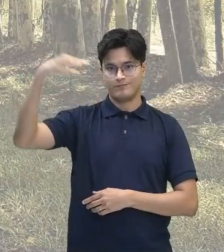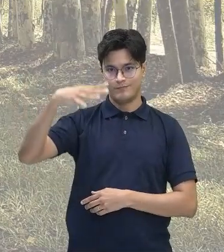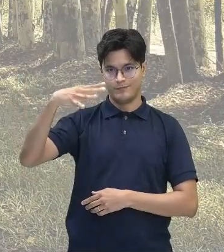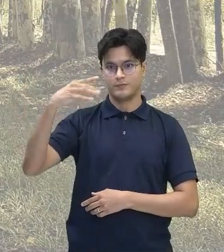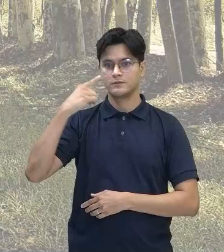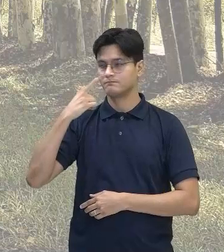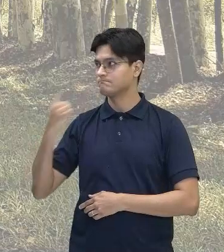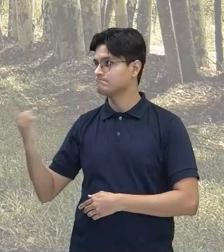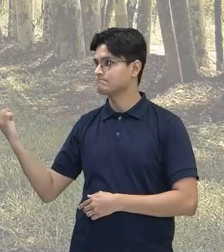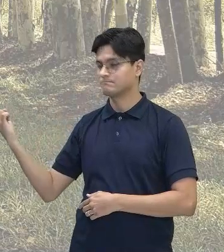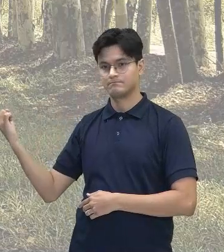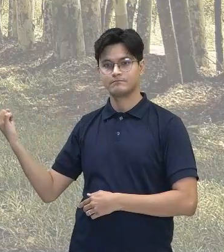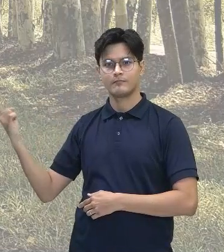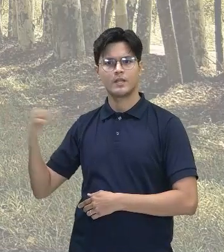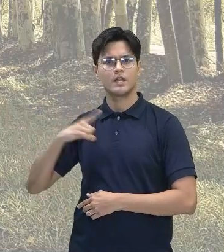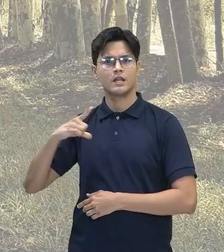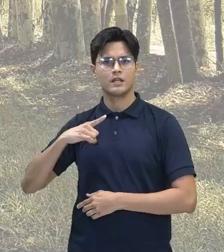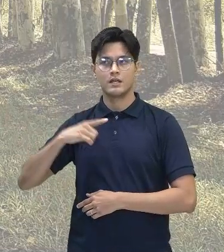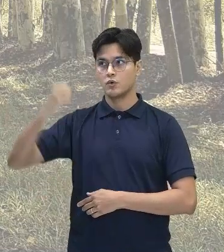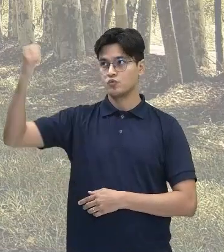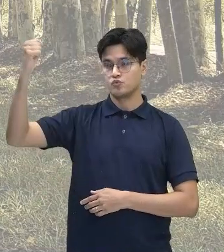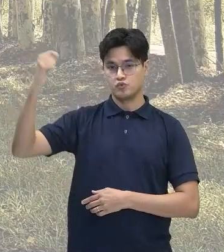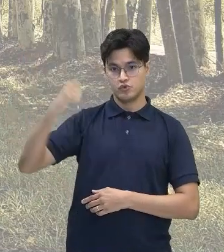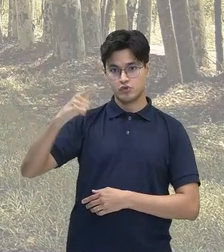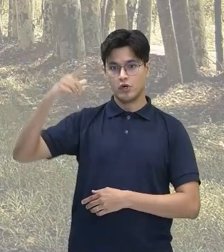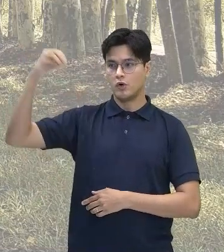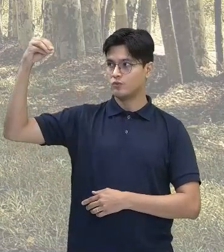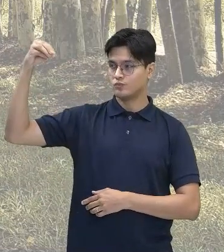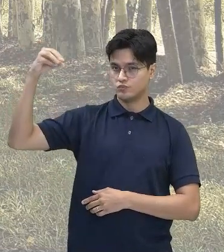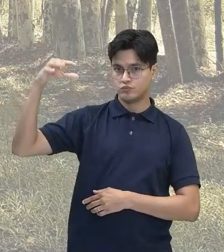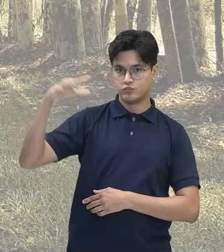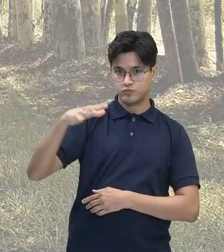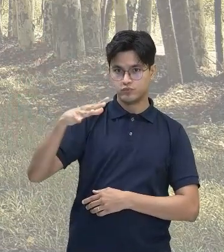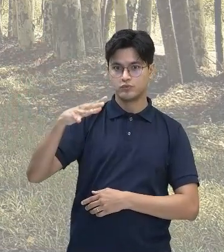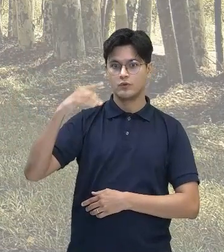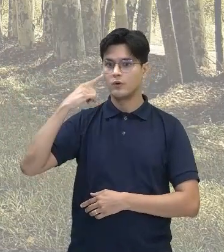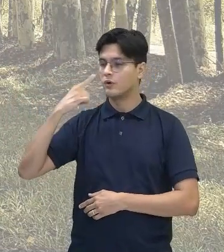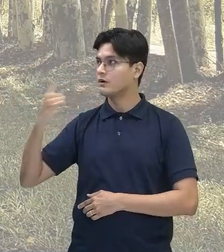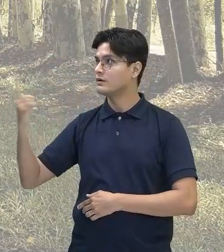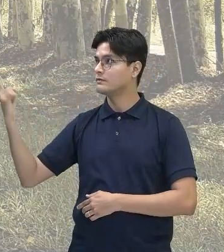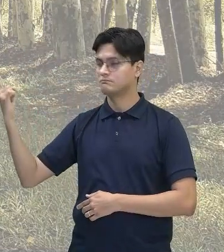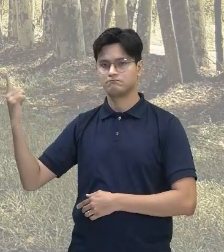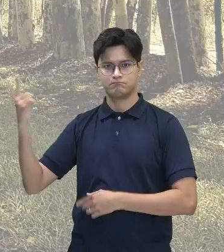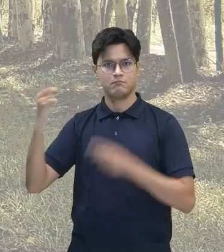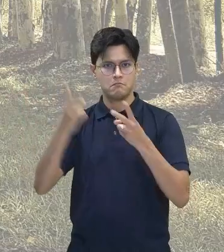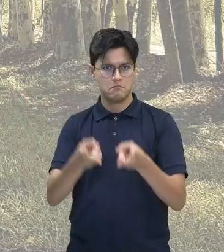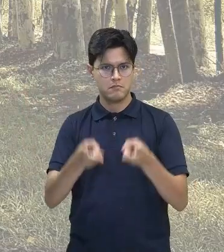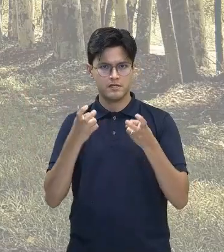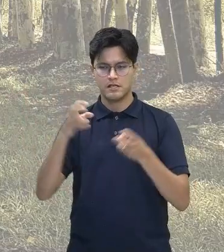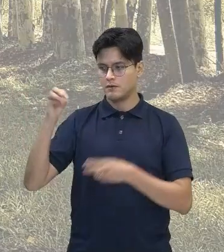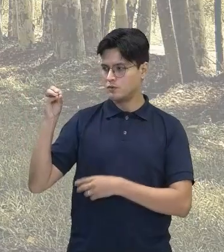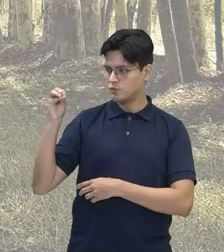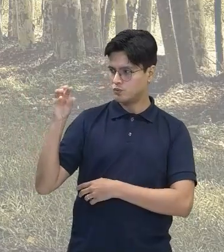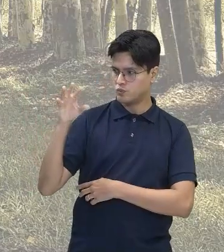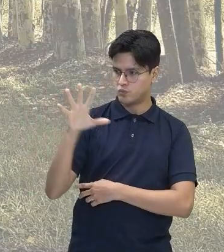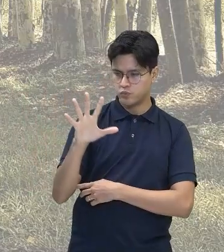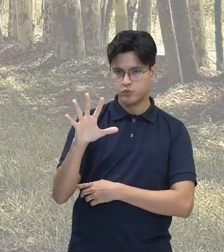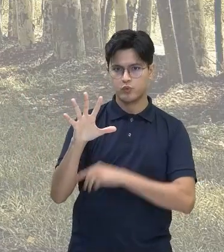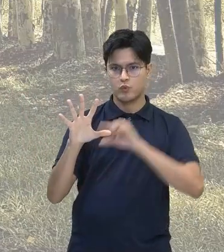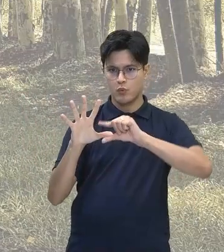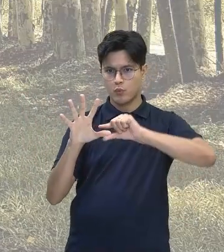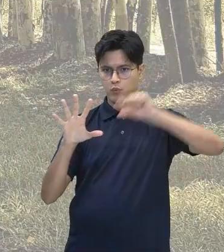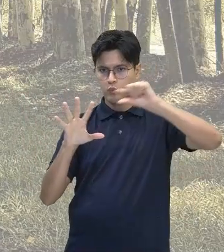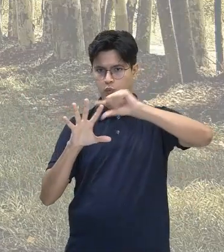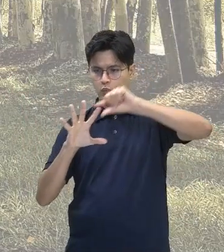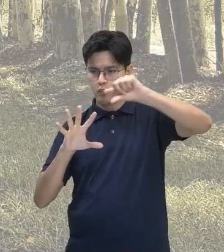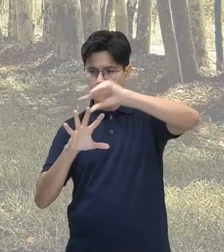numa parte em que o Sol está iluminando aqui atrás de mim. Você vê os raios solares, né? O Sol, ele envia